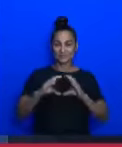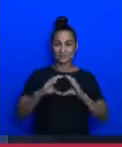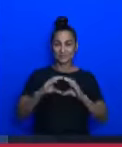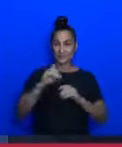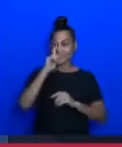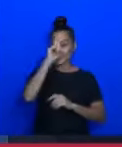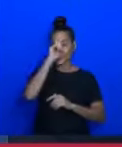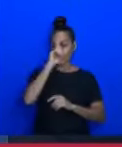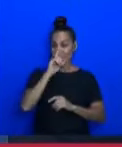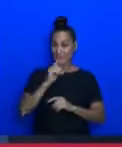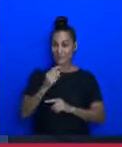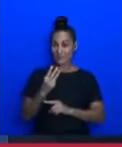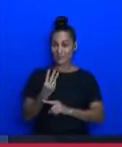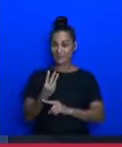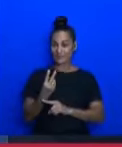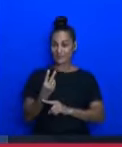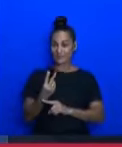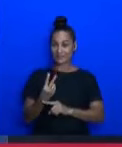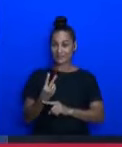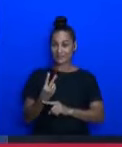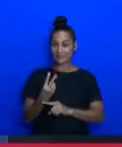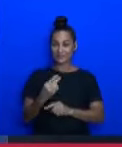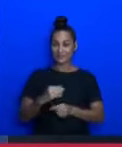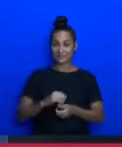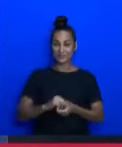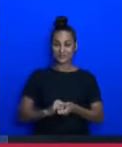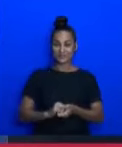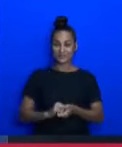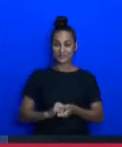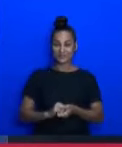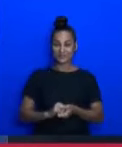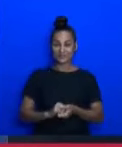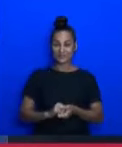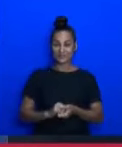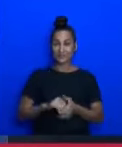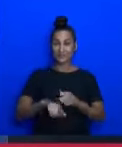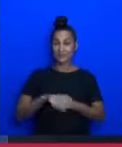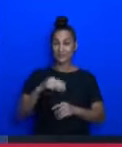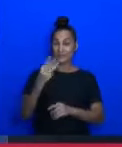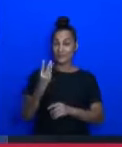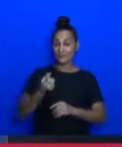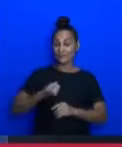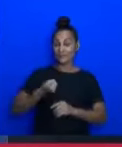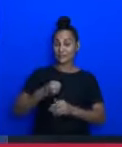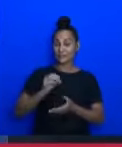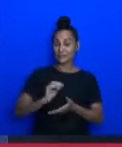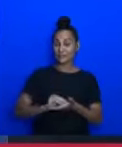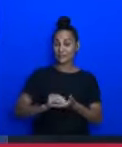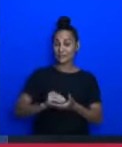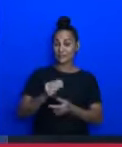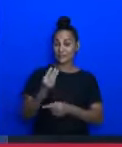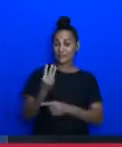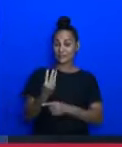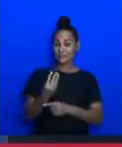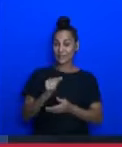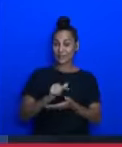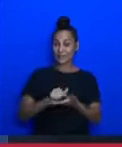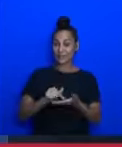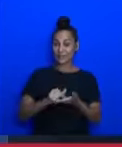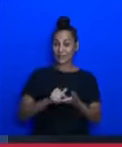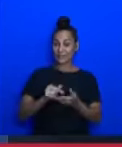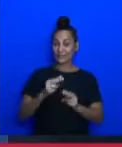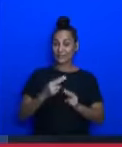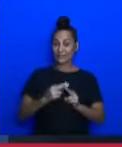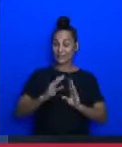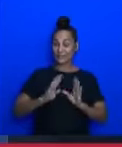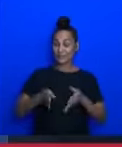Bola amarela, 32. Amarela número 32. Foram sorteados 3 números, faltam 3.